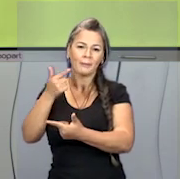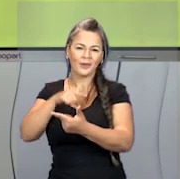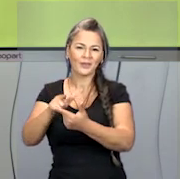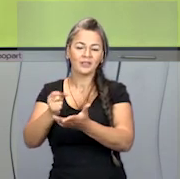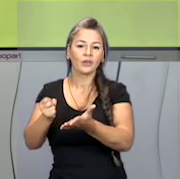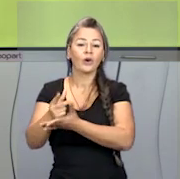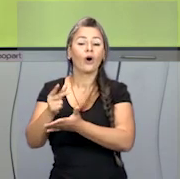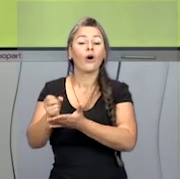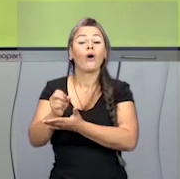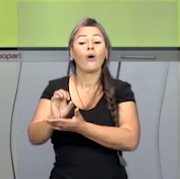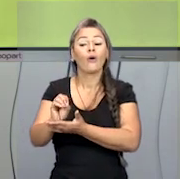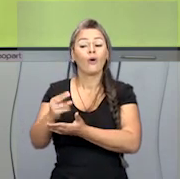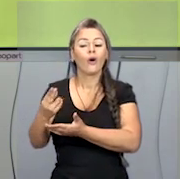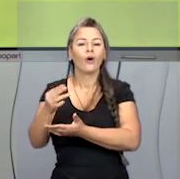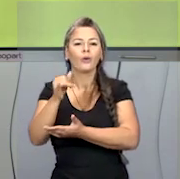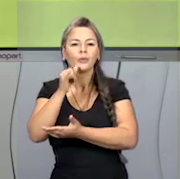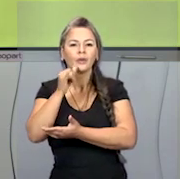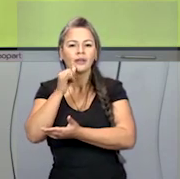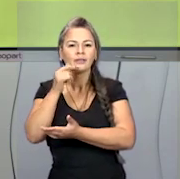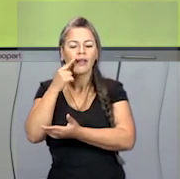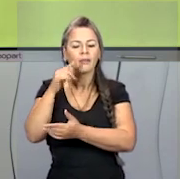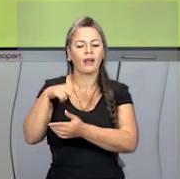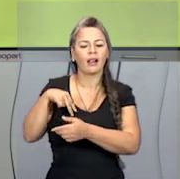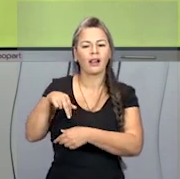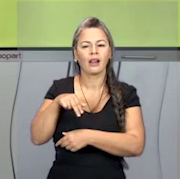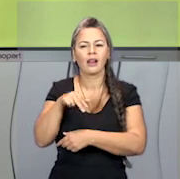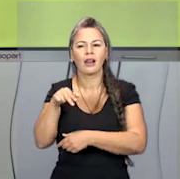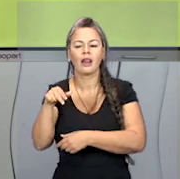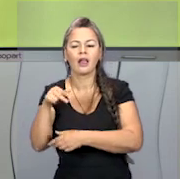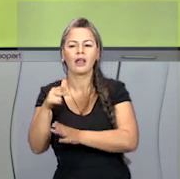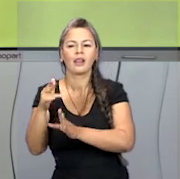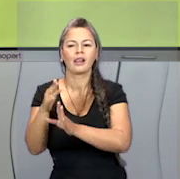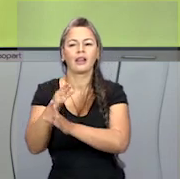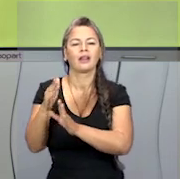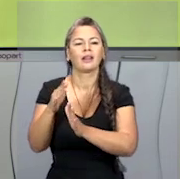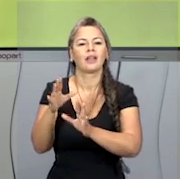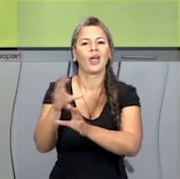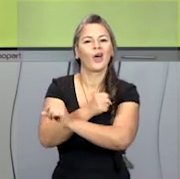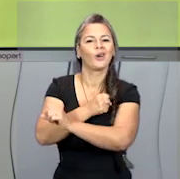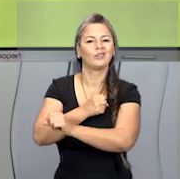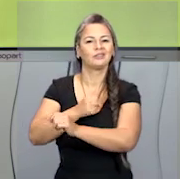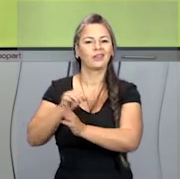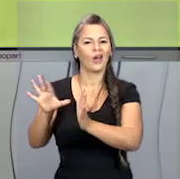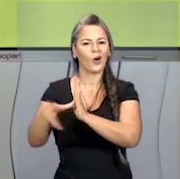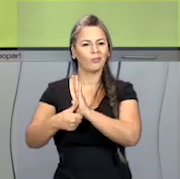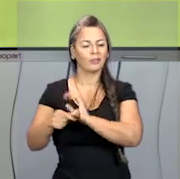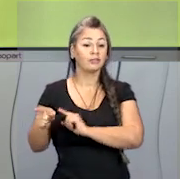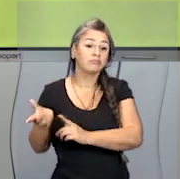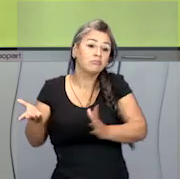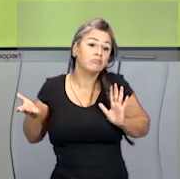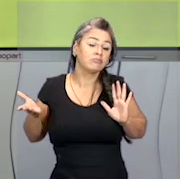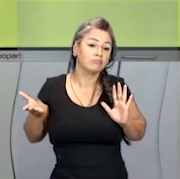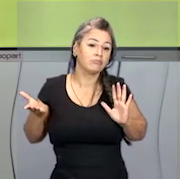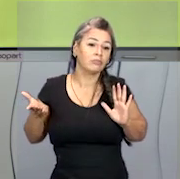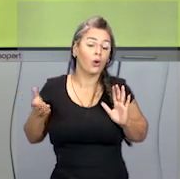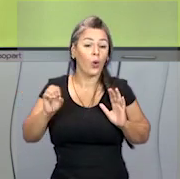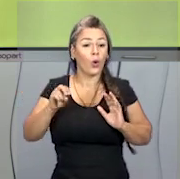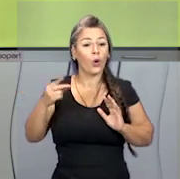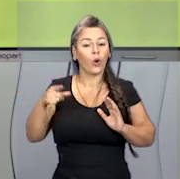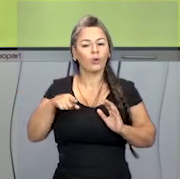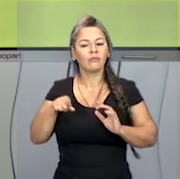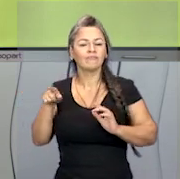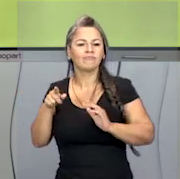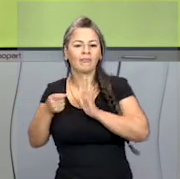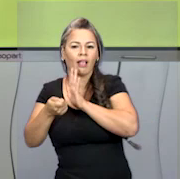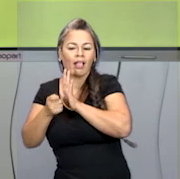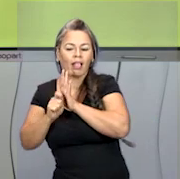fazendo furtos, entrando para o crime, para o tráfico de drogas. Então, o Estado ele tem